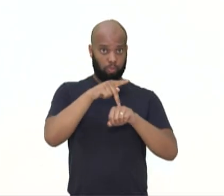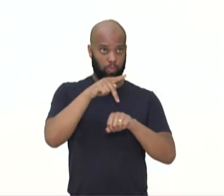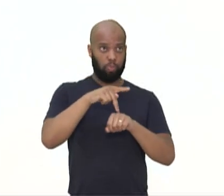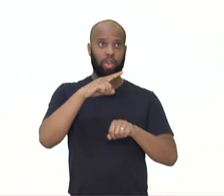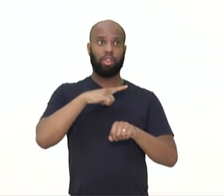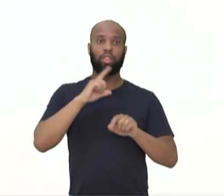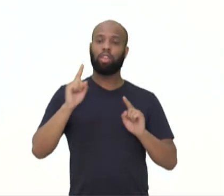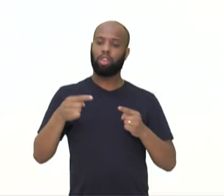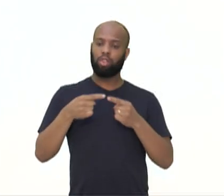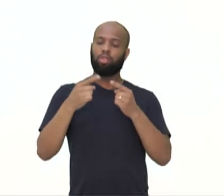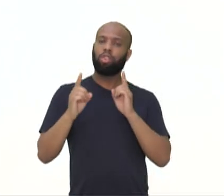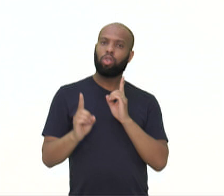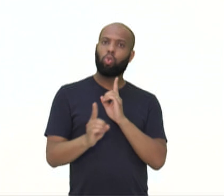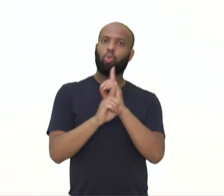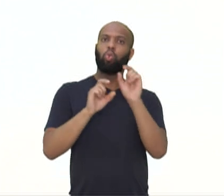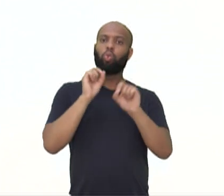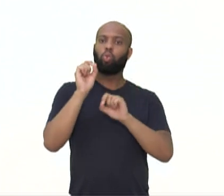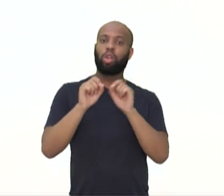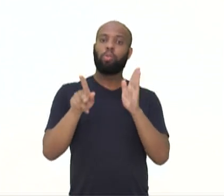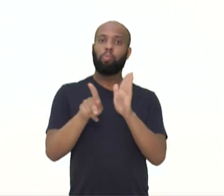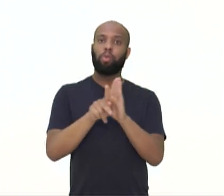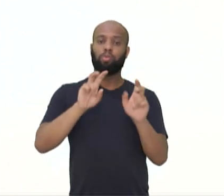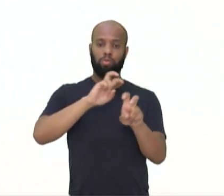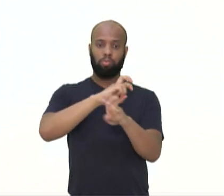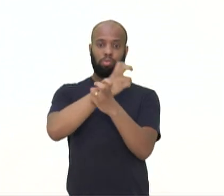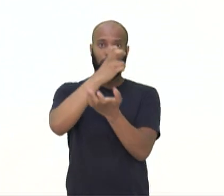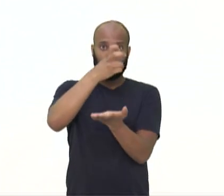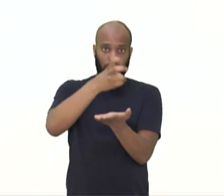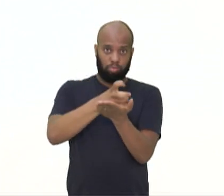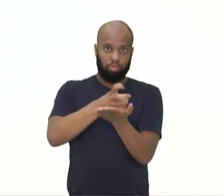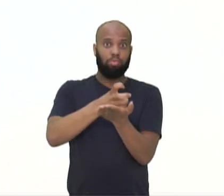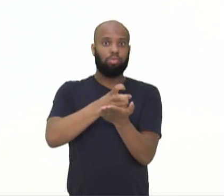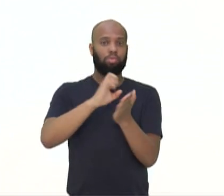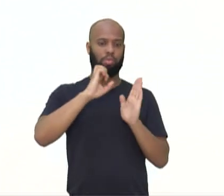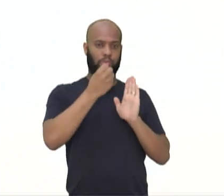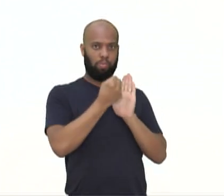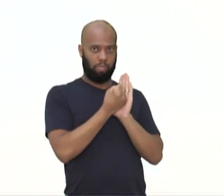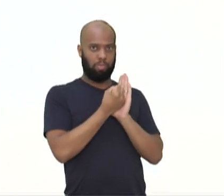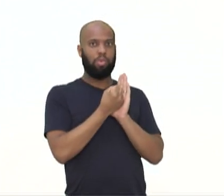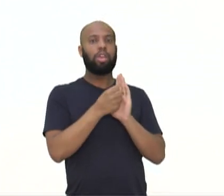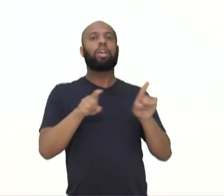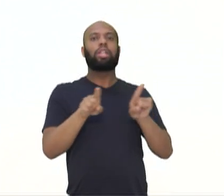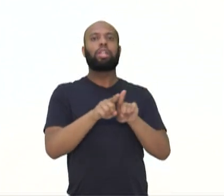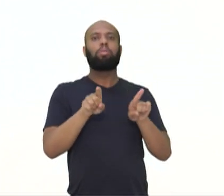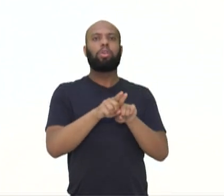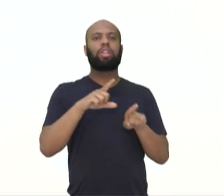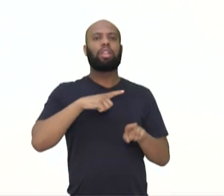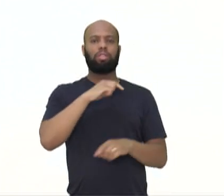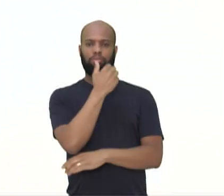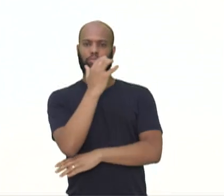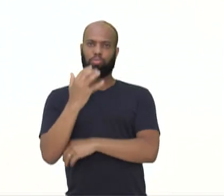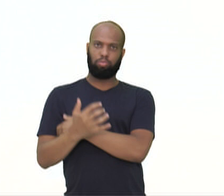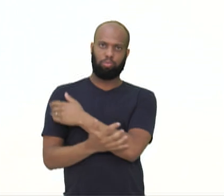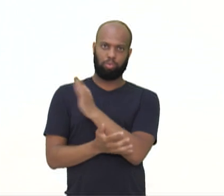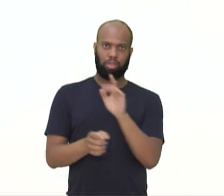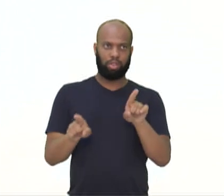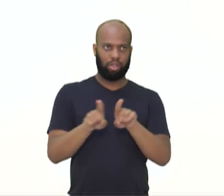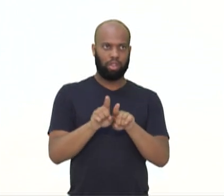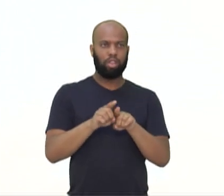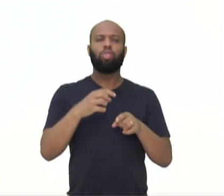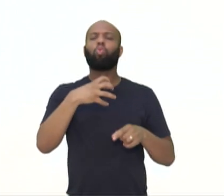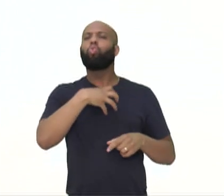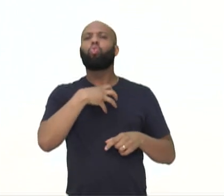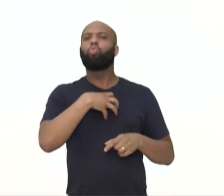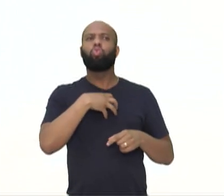comum encontrar fósseis de animais e plantas? Será que é na rocha extrusiva,